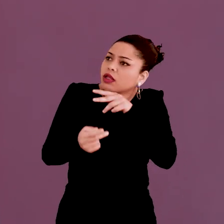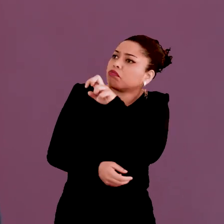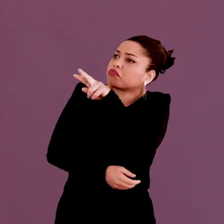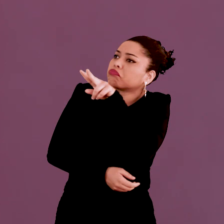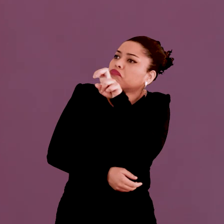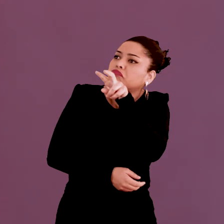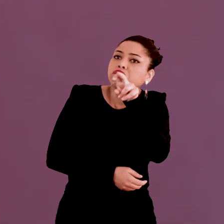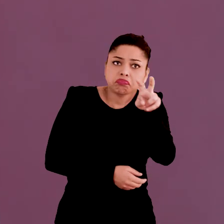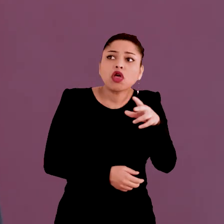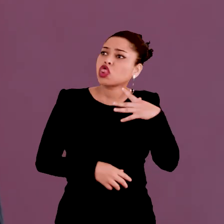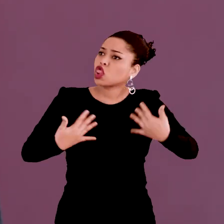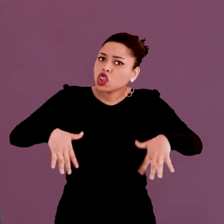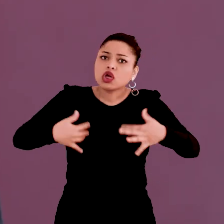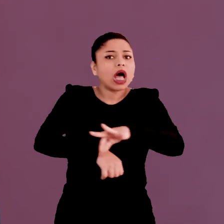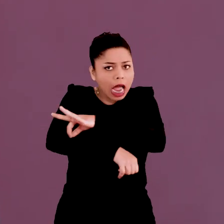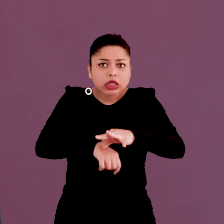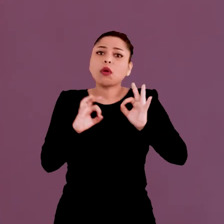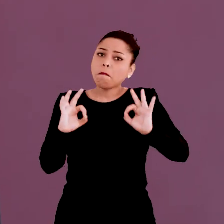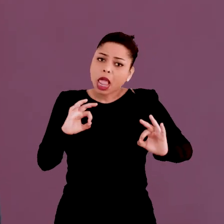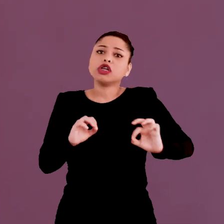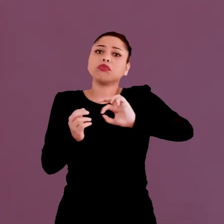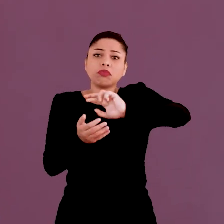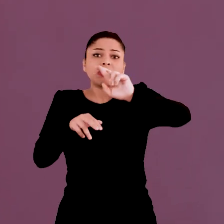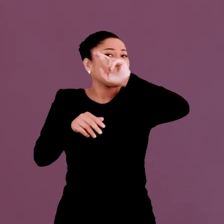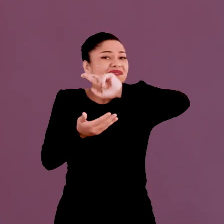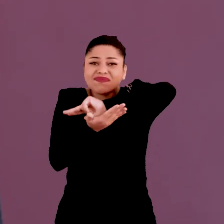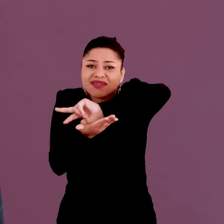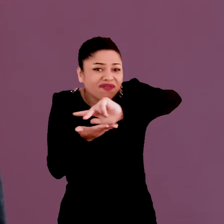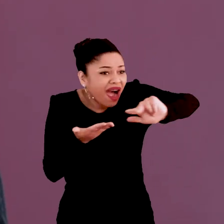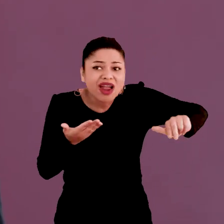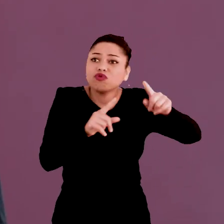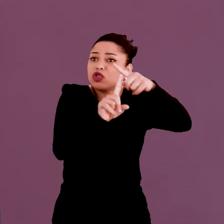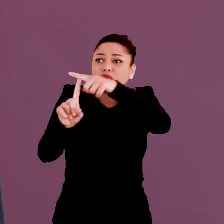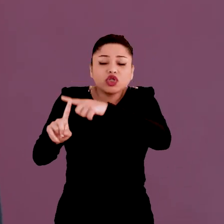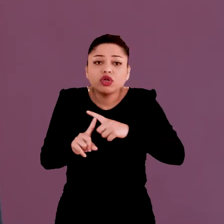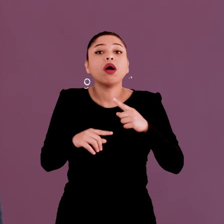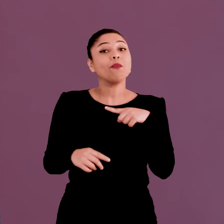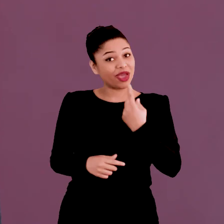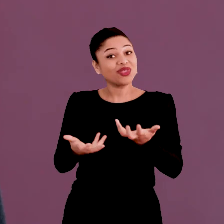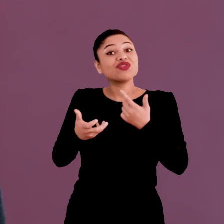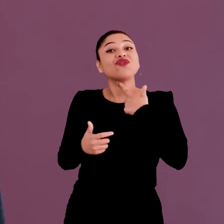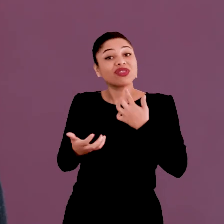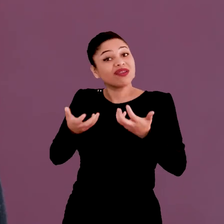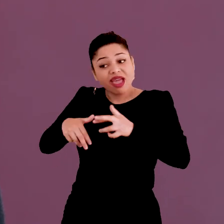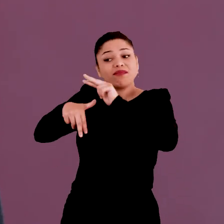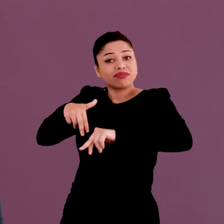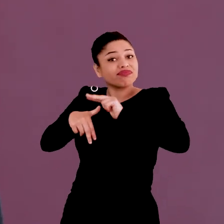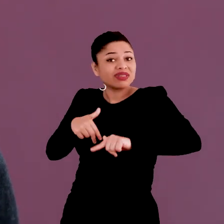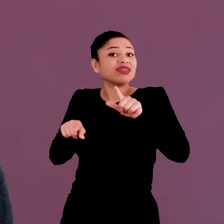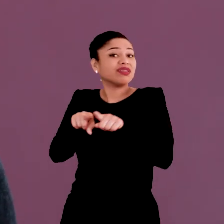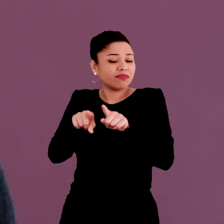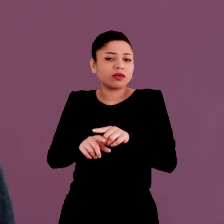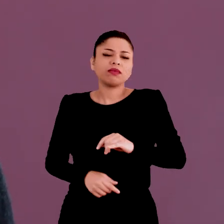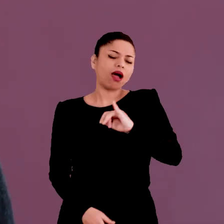como a arquitetura é diversa e como esses projetos apresentam essa diversidade que a gente sempre buscou no Prêmio de Arquitetura